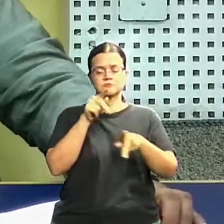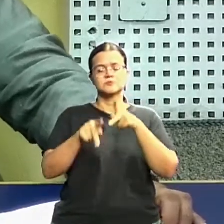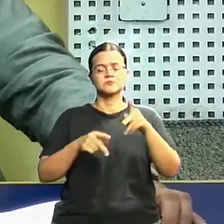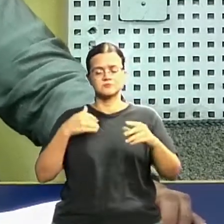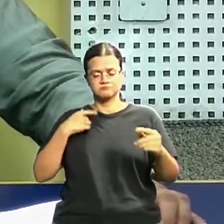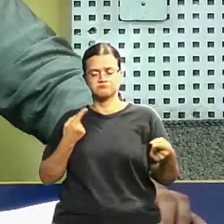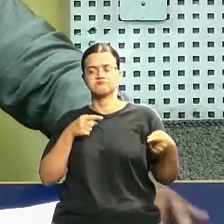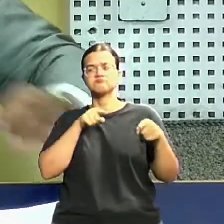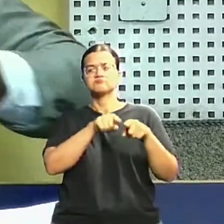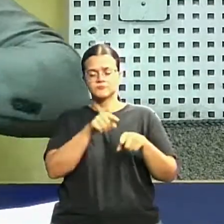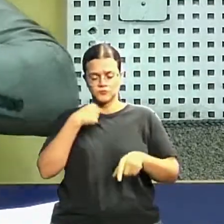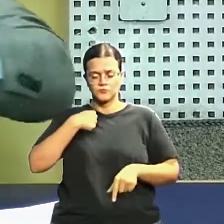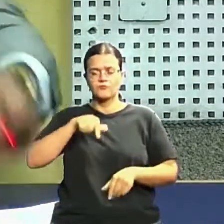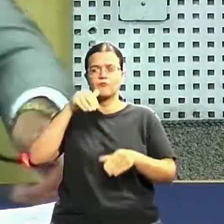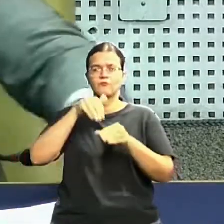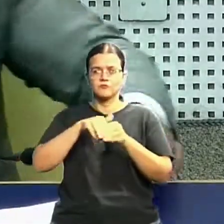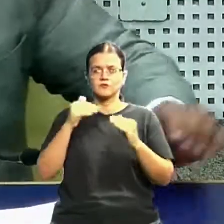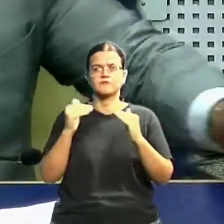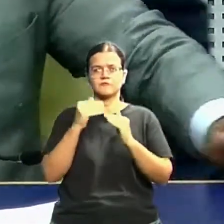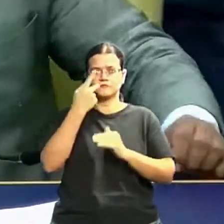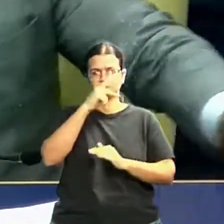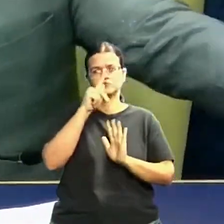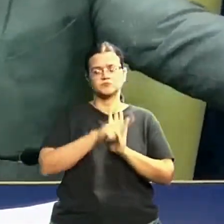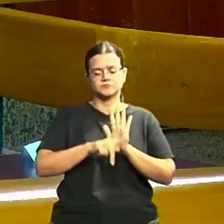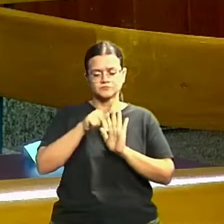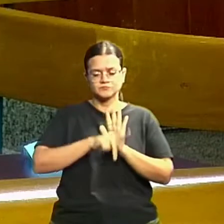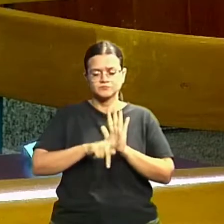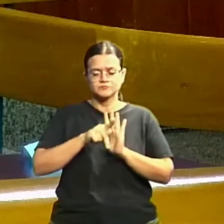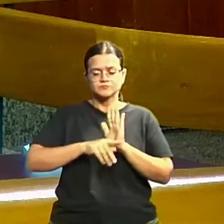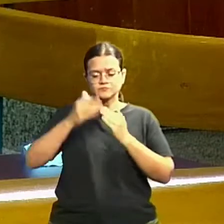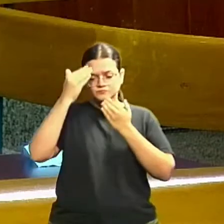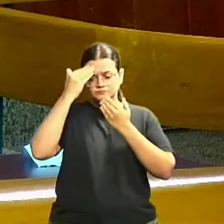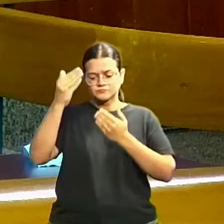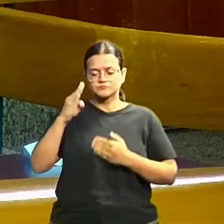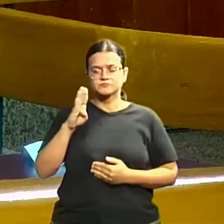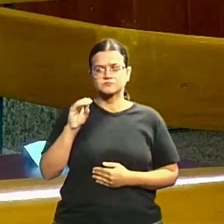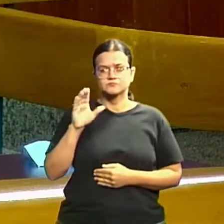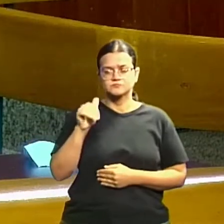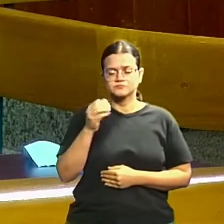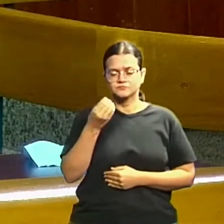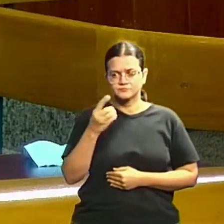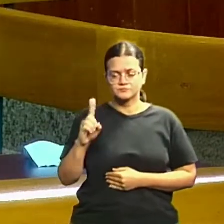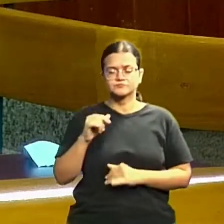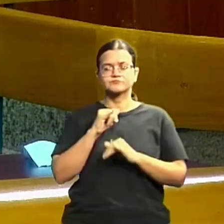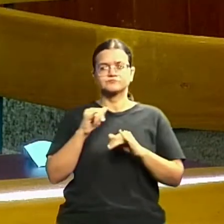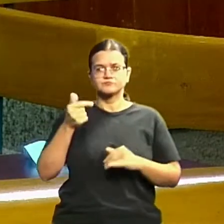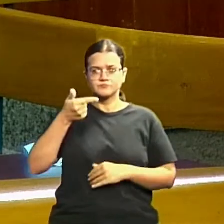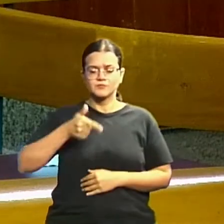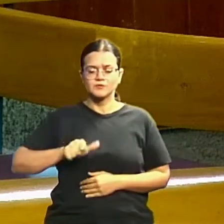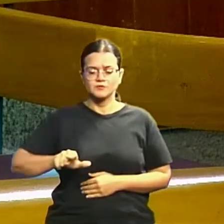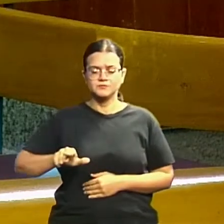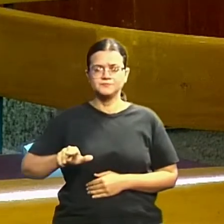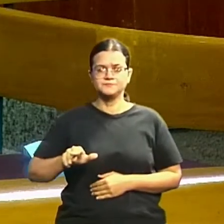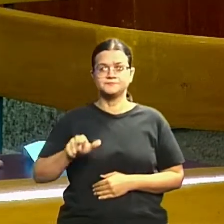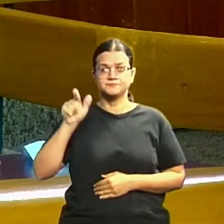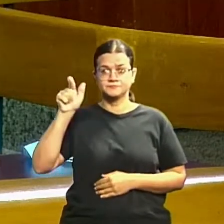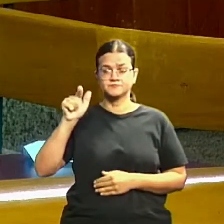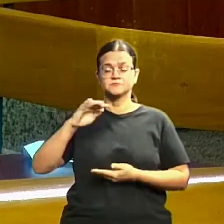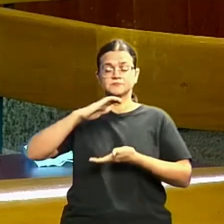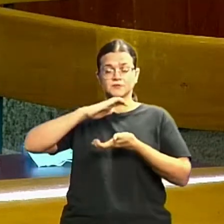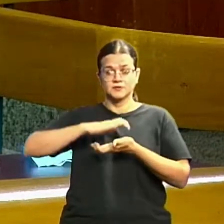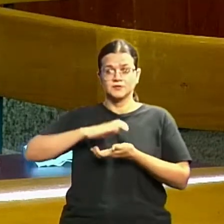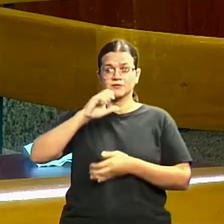precisam desse projeto para já. Obrigado. Obrigado, vereador Bocão. E dizer mais, o Supremo